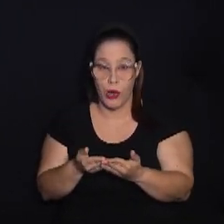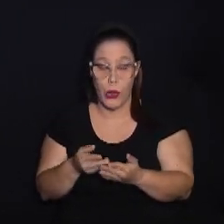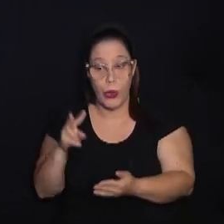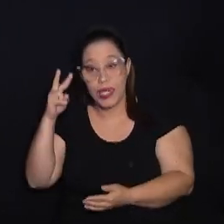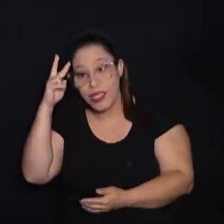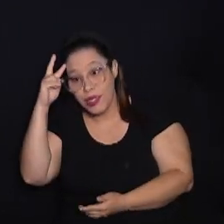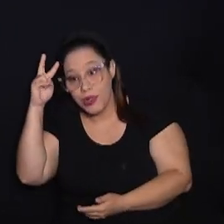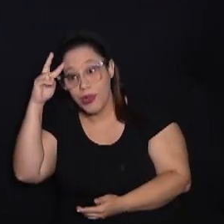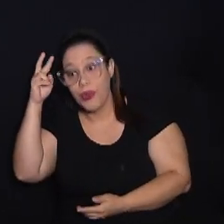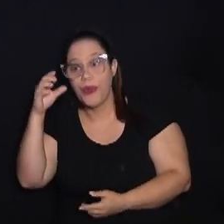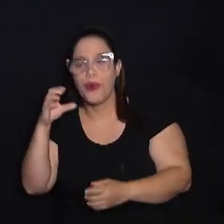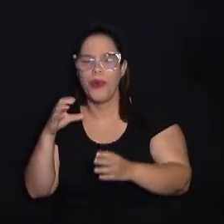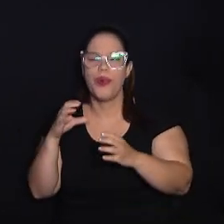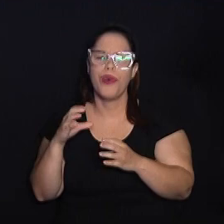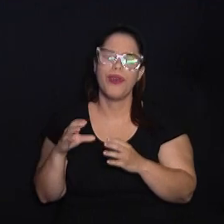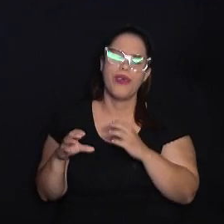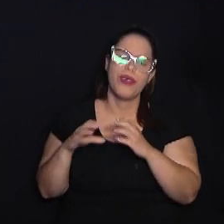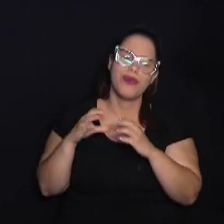relato, né,